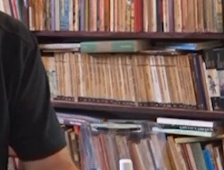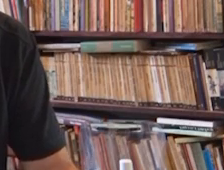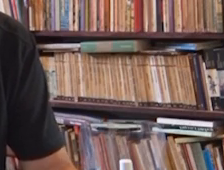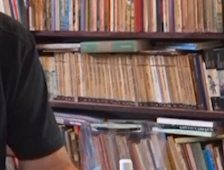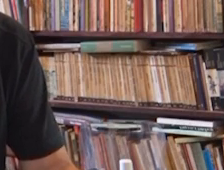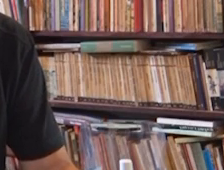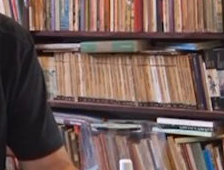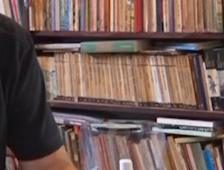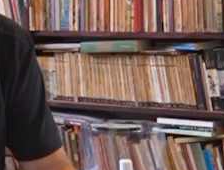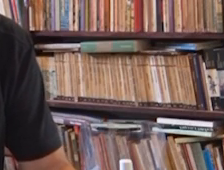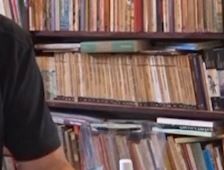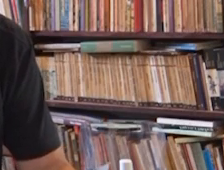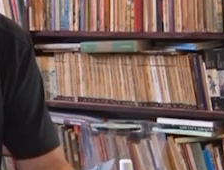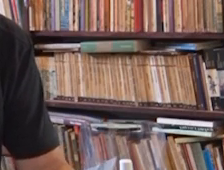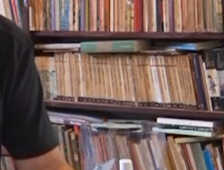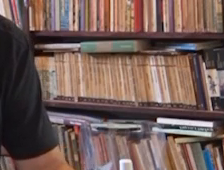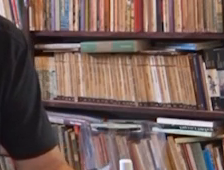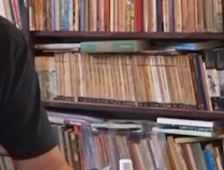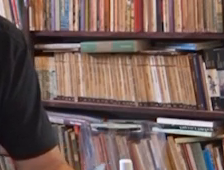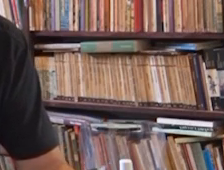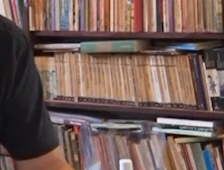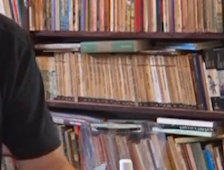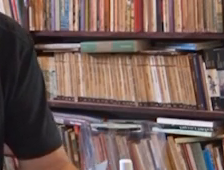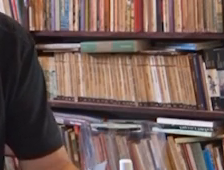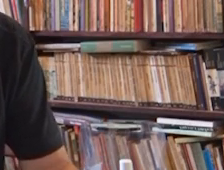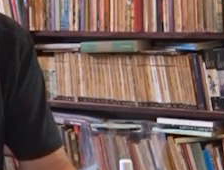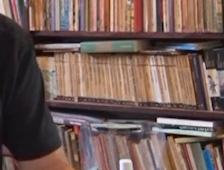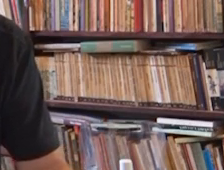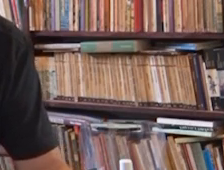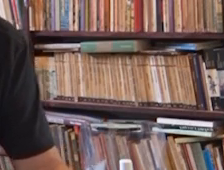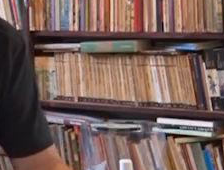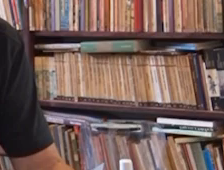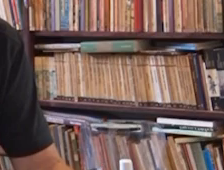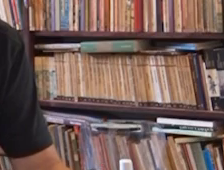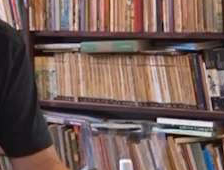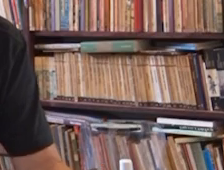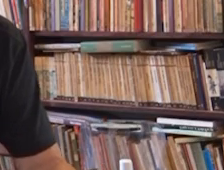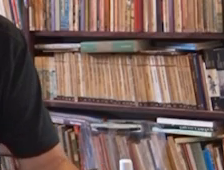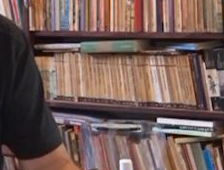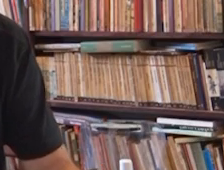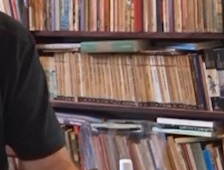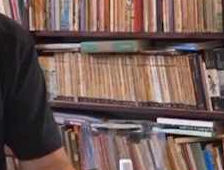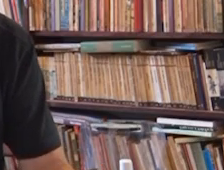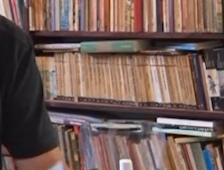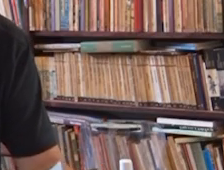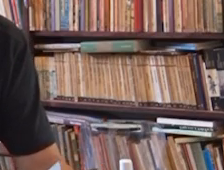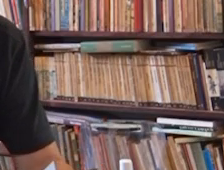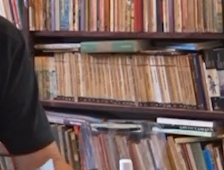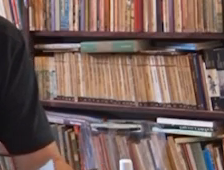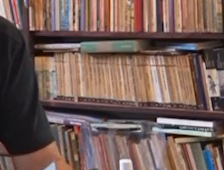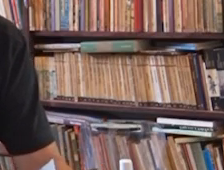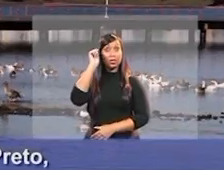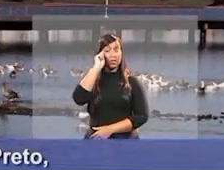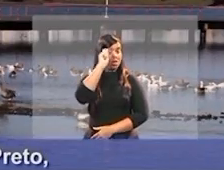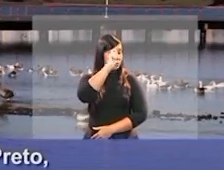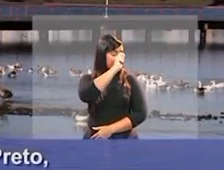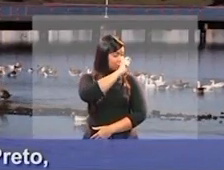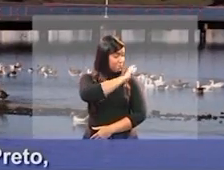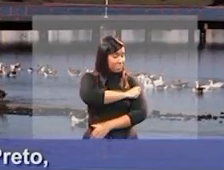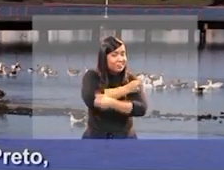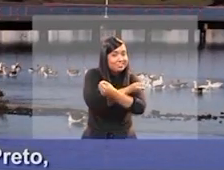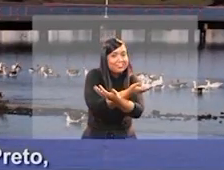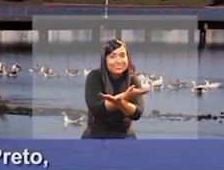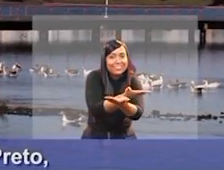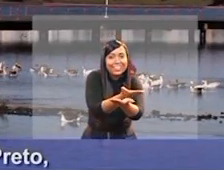tua marcha, tua fé, vão levando para a glória o pendão de São José. Bacana isso. São